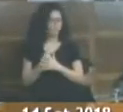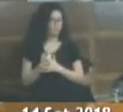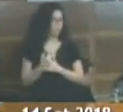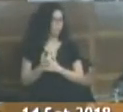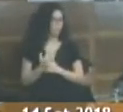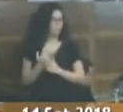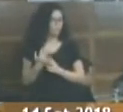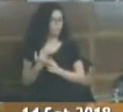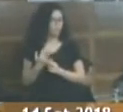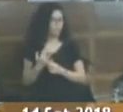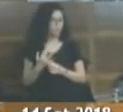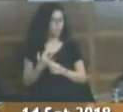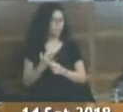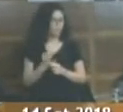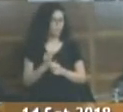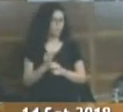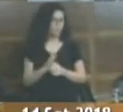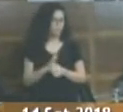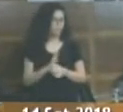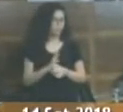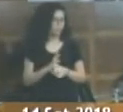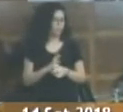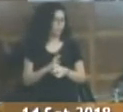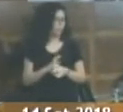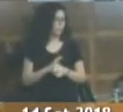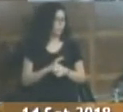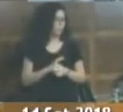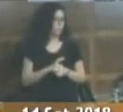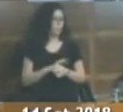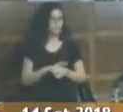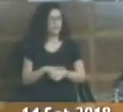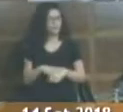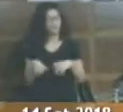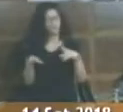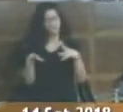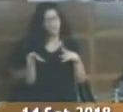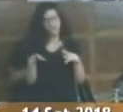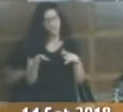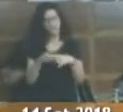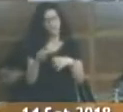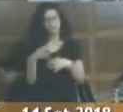conceito diferente de universidade. E o Instituto se sente